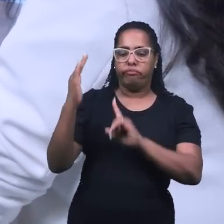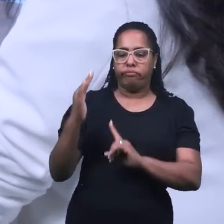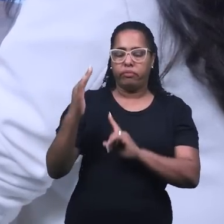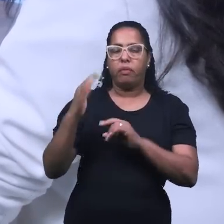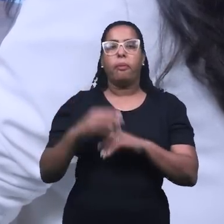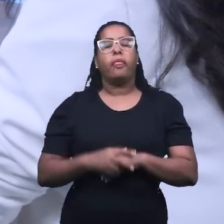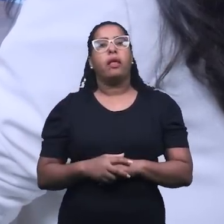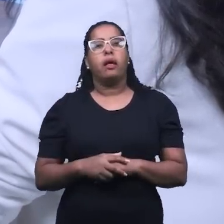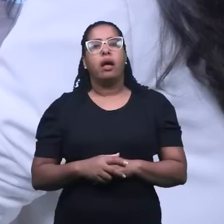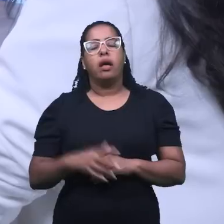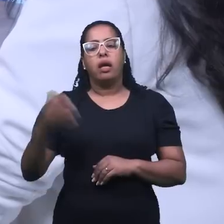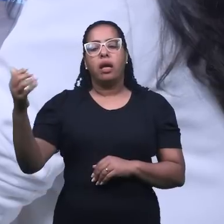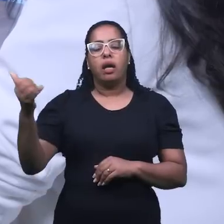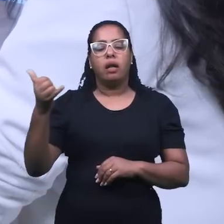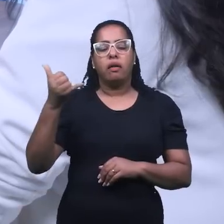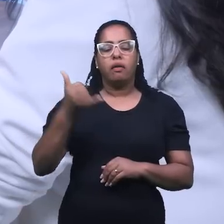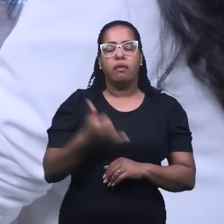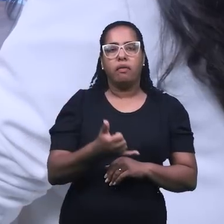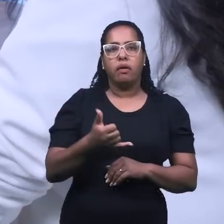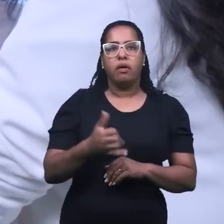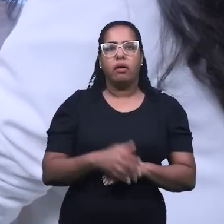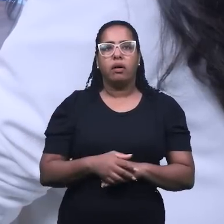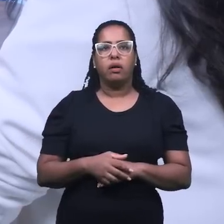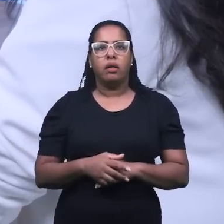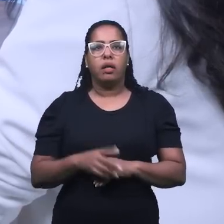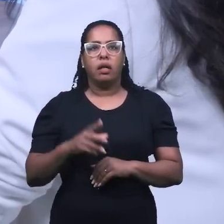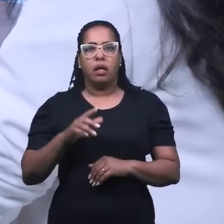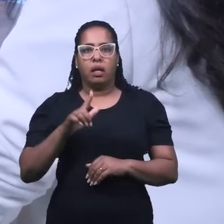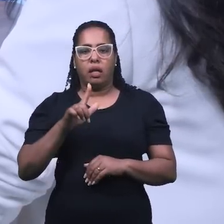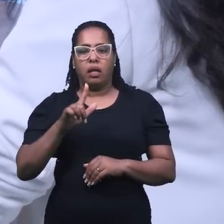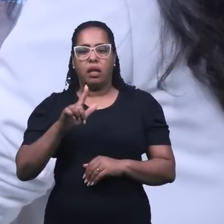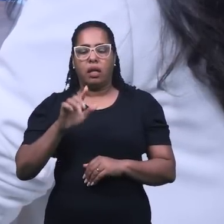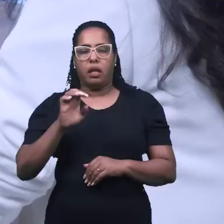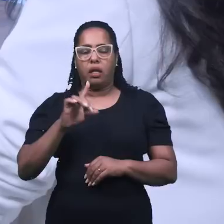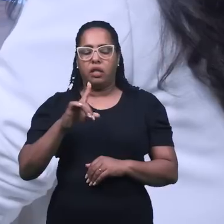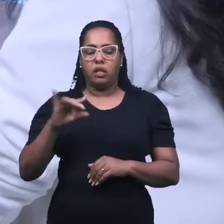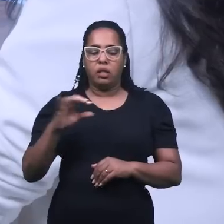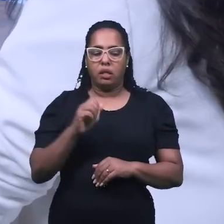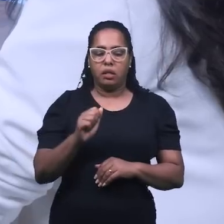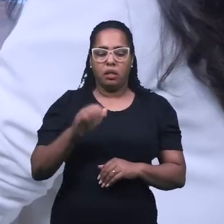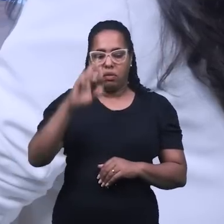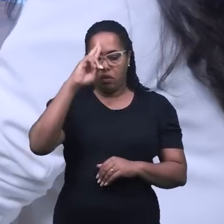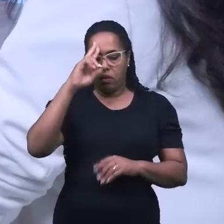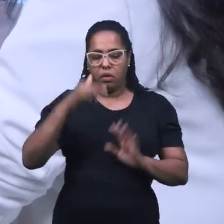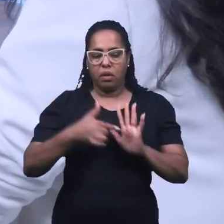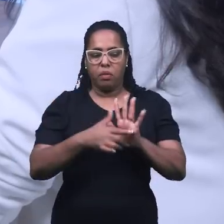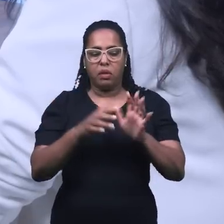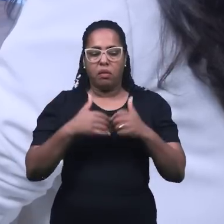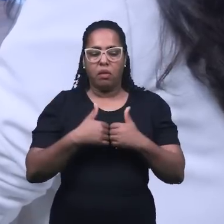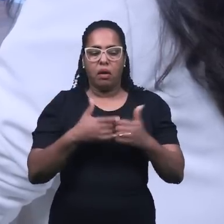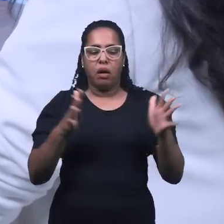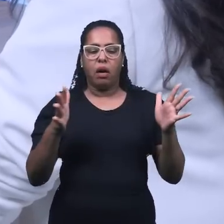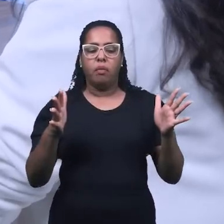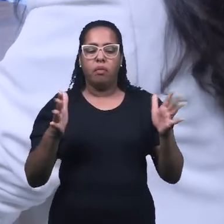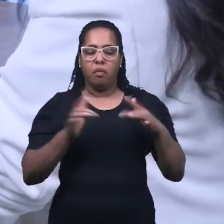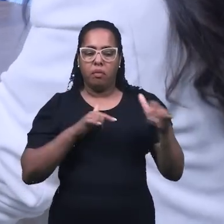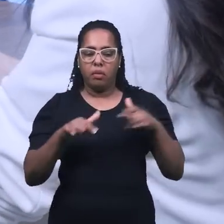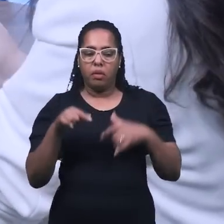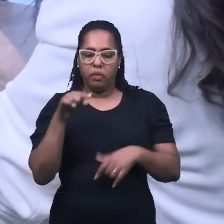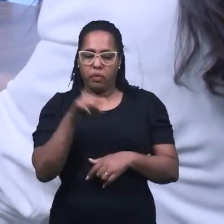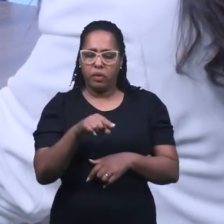mim. E ele falou: olha, Letícia, o Senhor está mostrando que vai abrir uma porta de emprego para